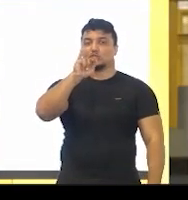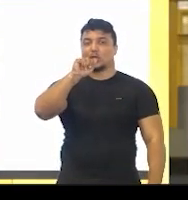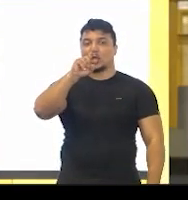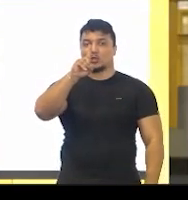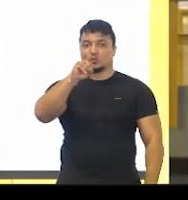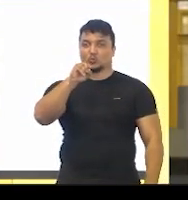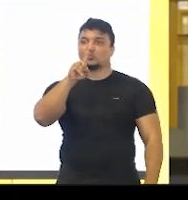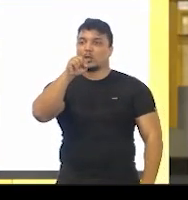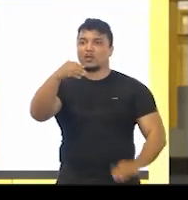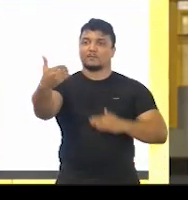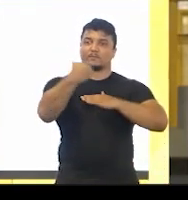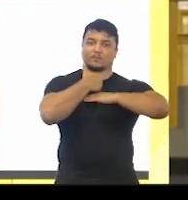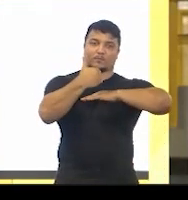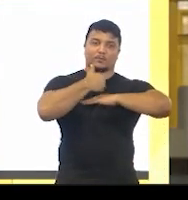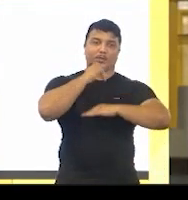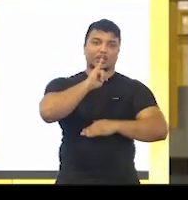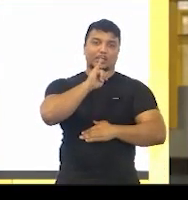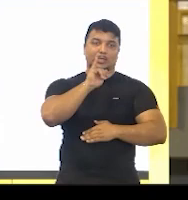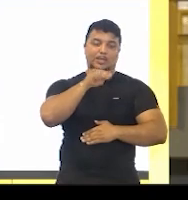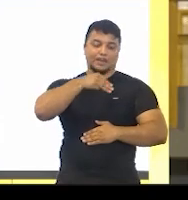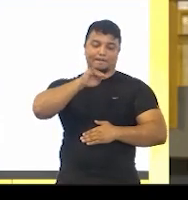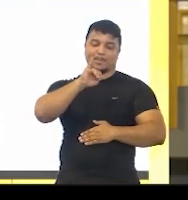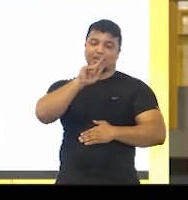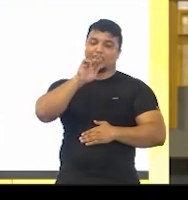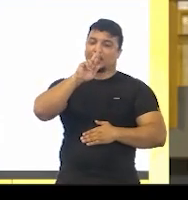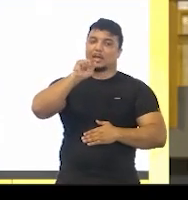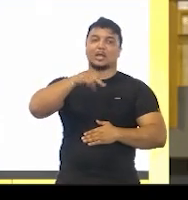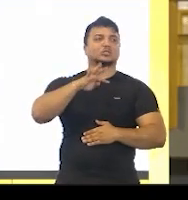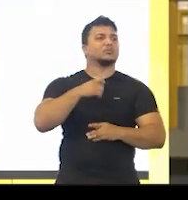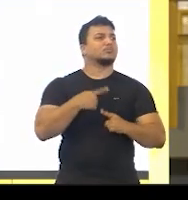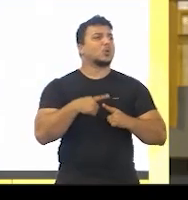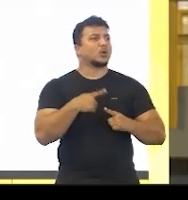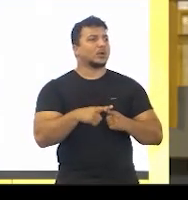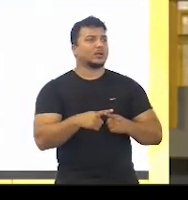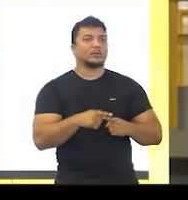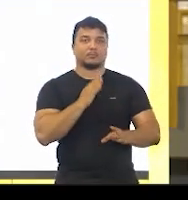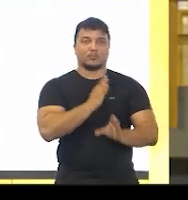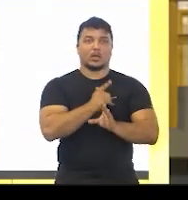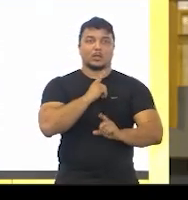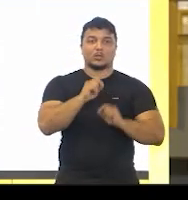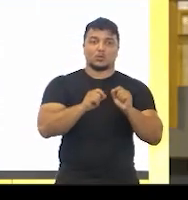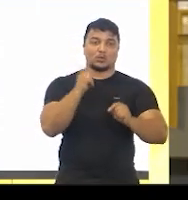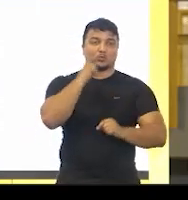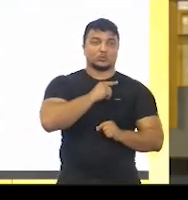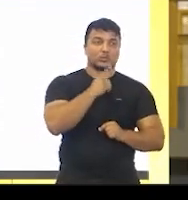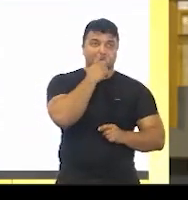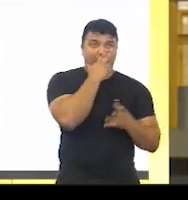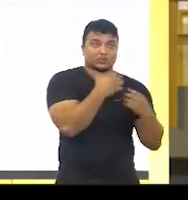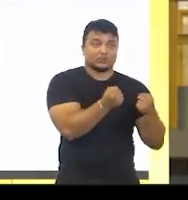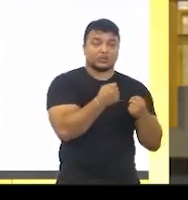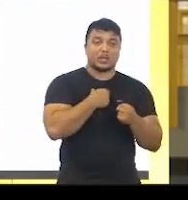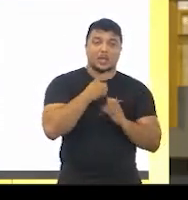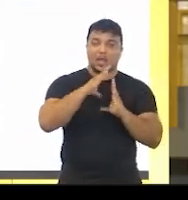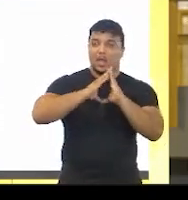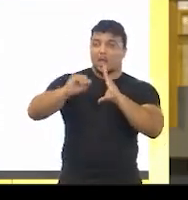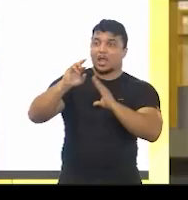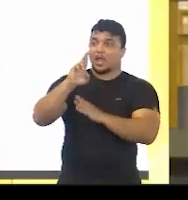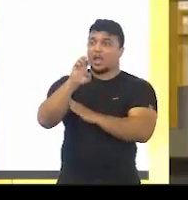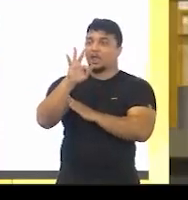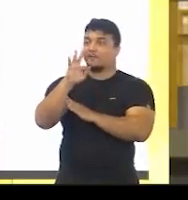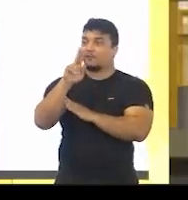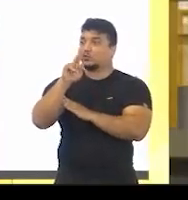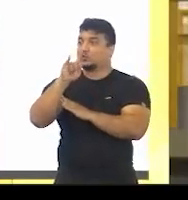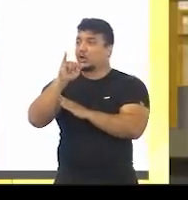é um refugiado. Por que, GG? Porque para ele ser considerado um